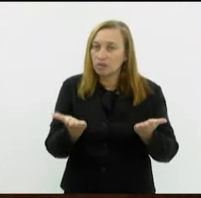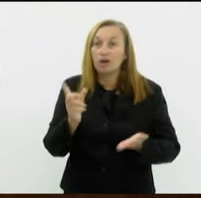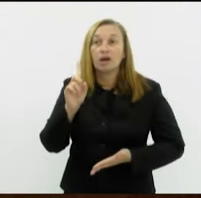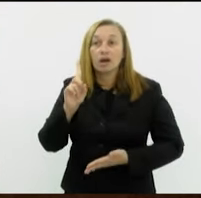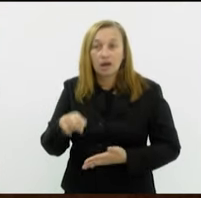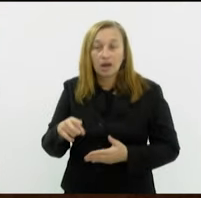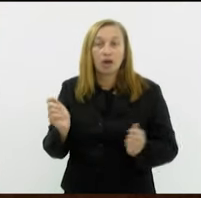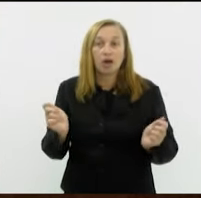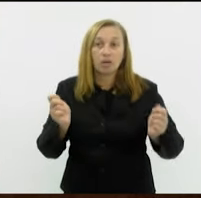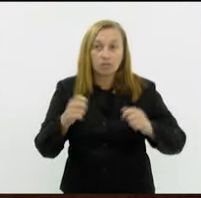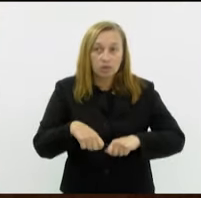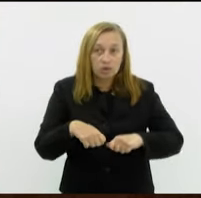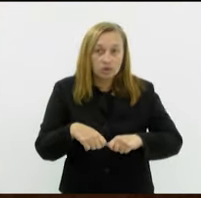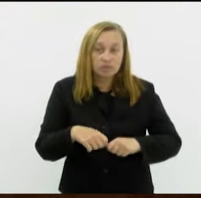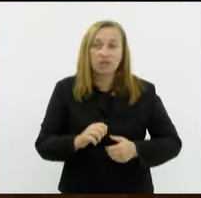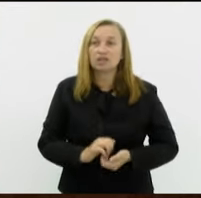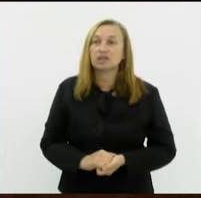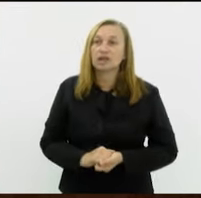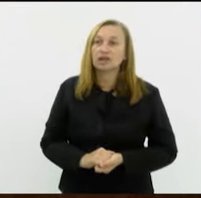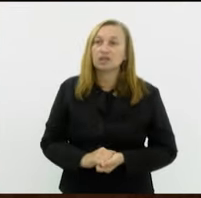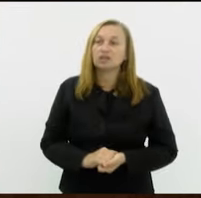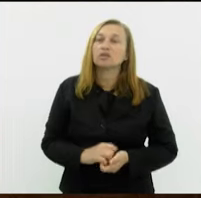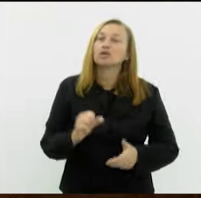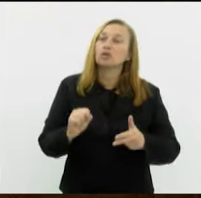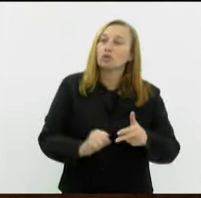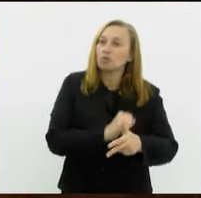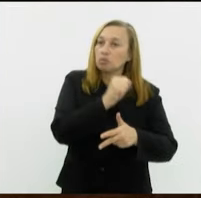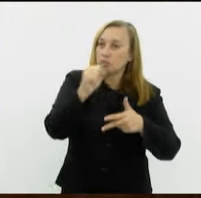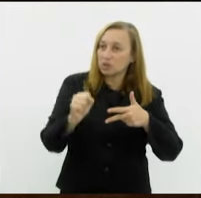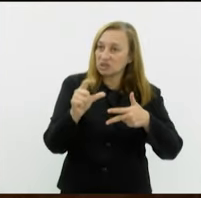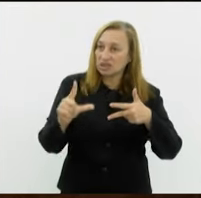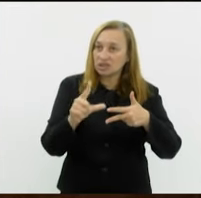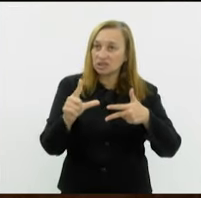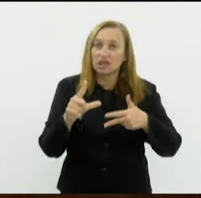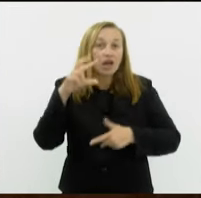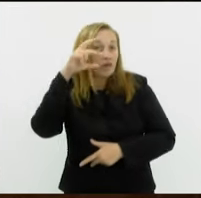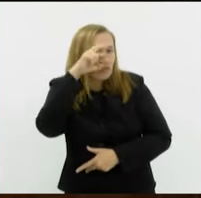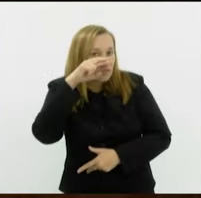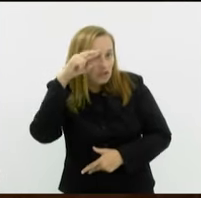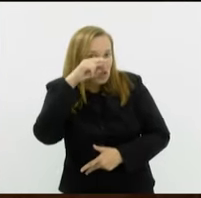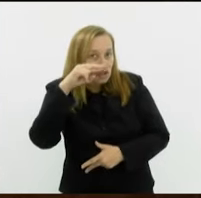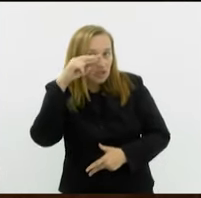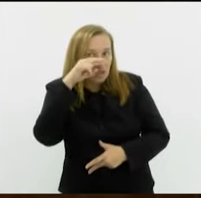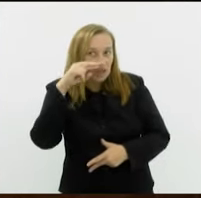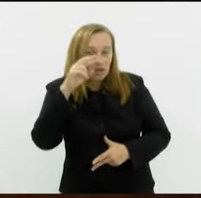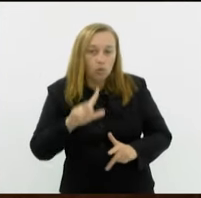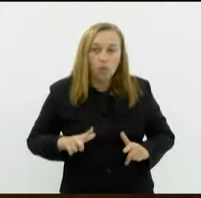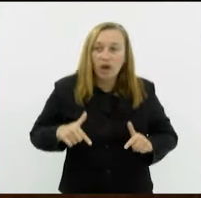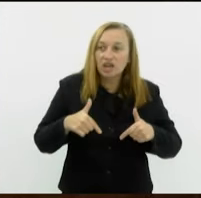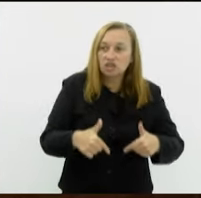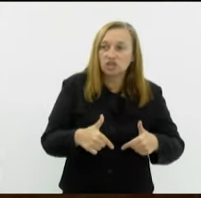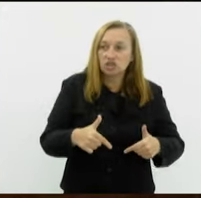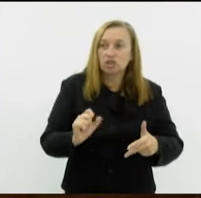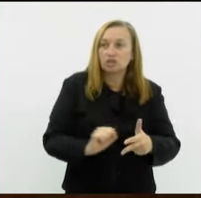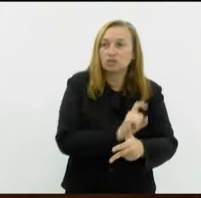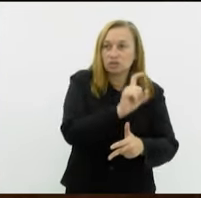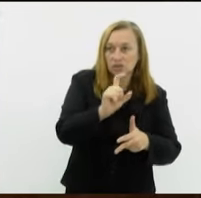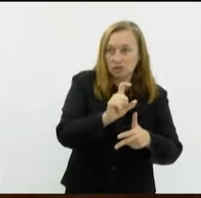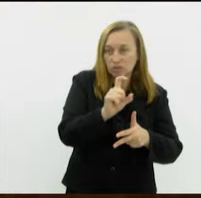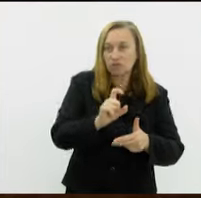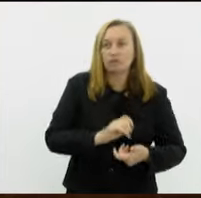a possibilidade, a prerrogativa do poder legislativo fiscalizar os atos do poder